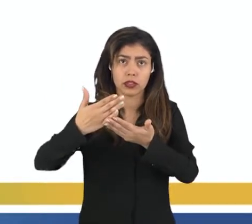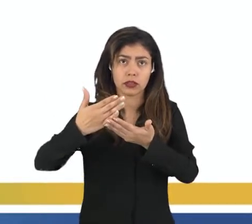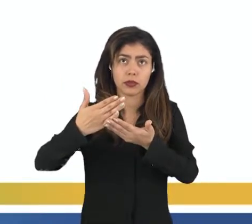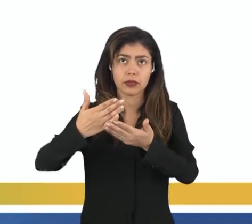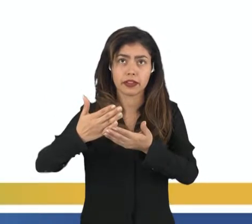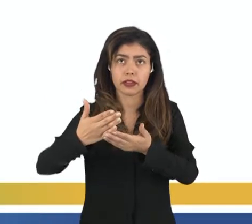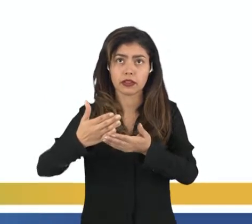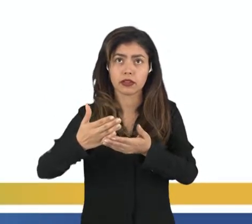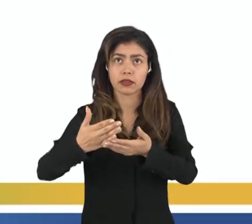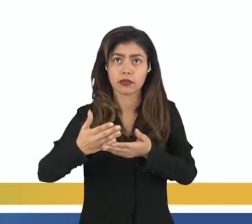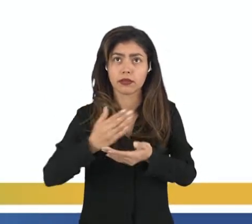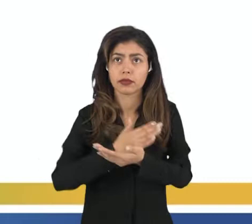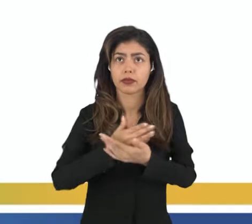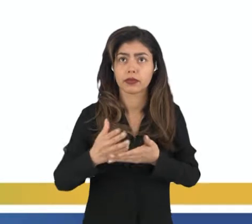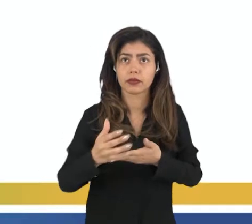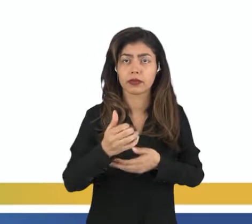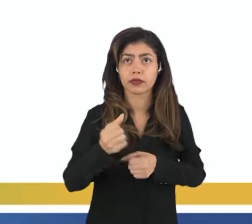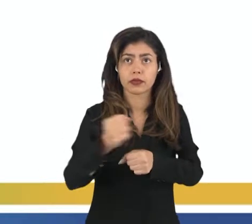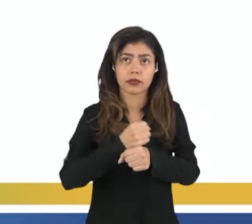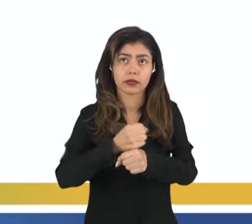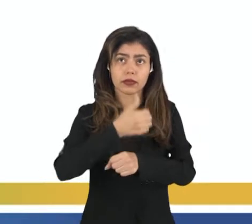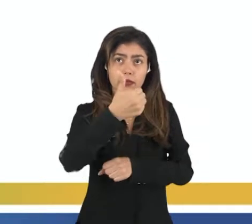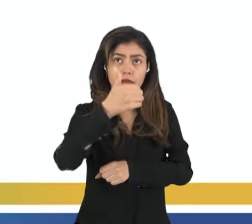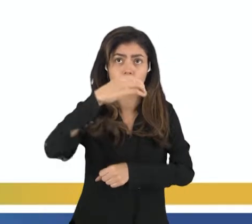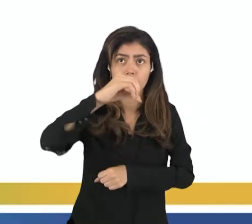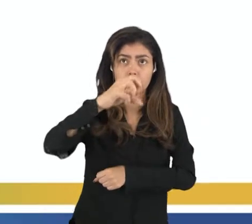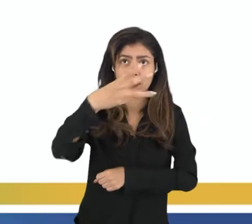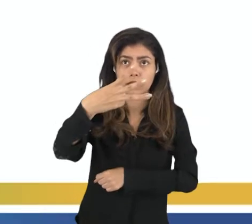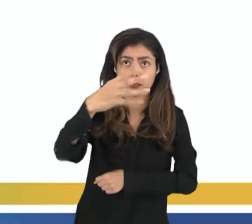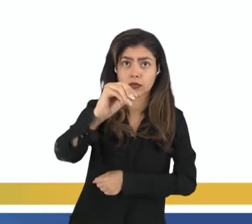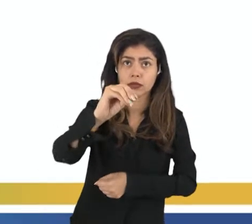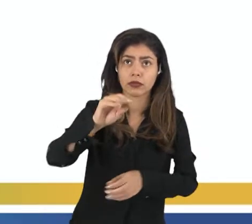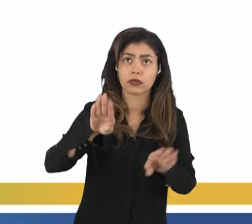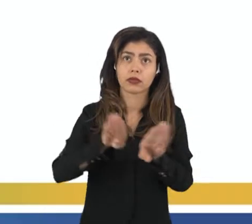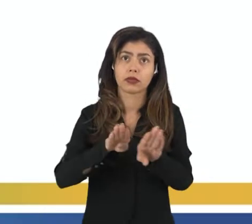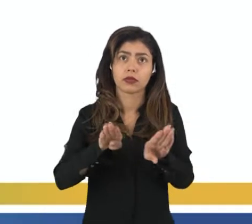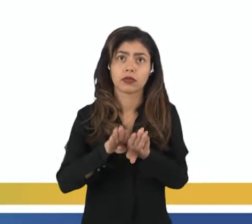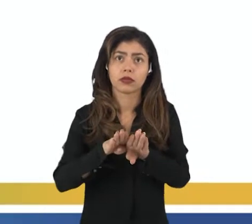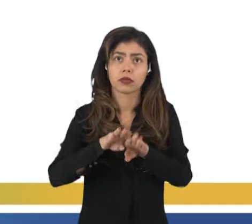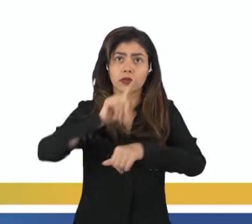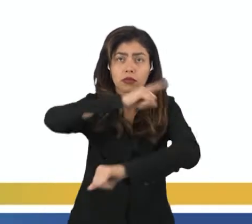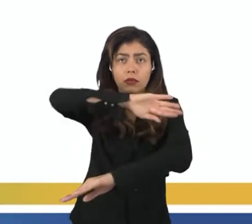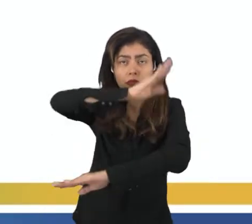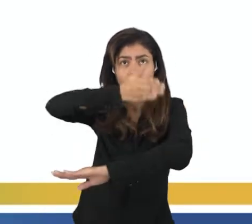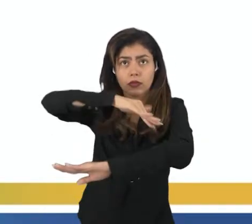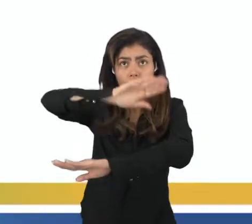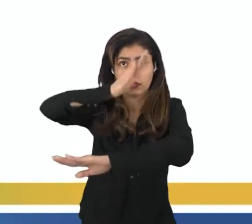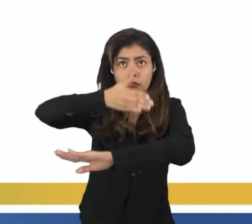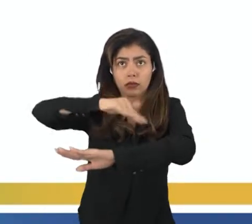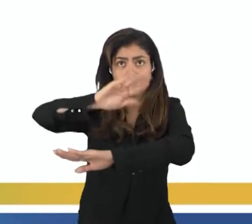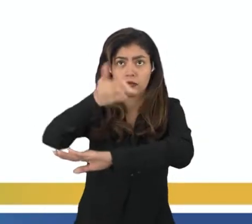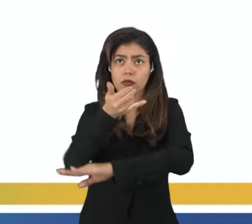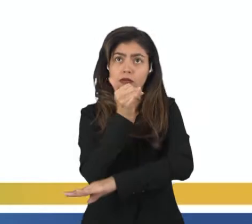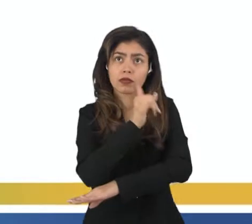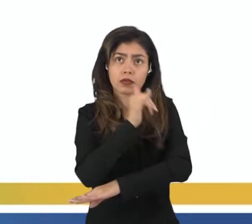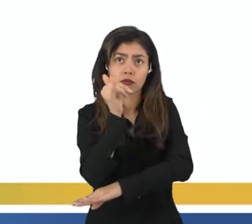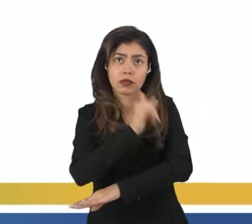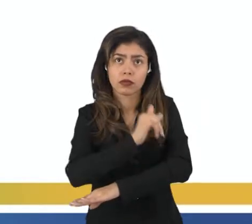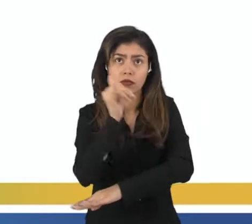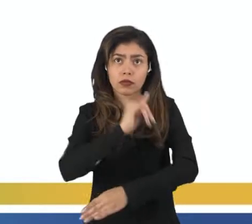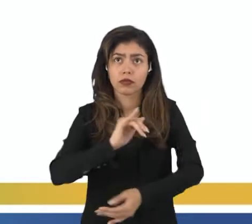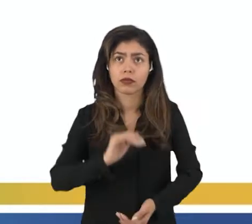de 1930, nas montanhas italianas Dolomitas, onde